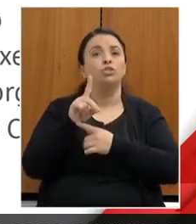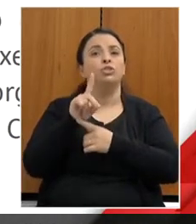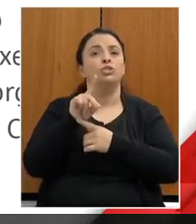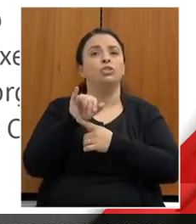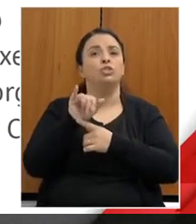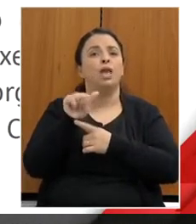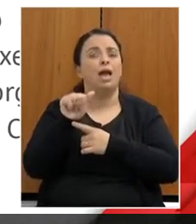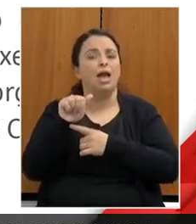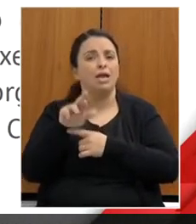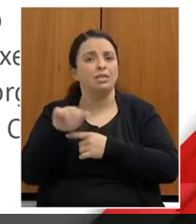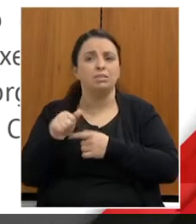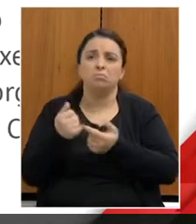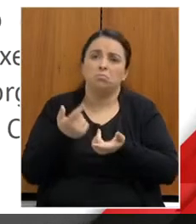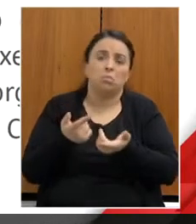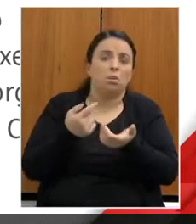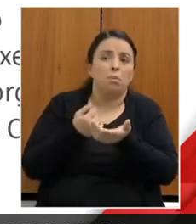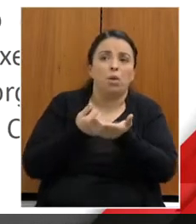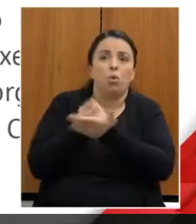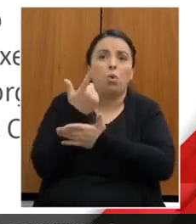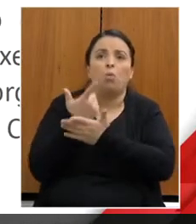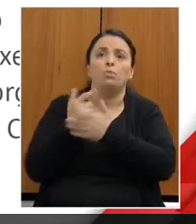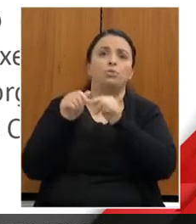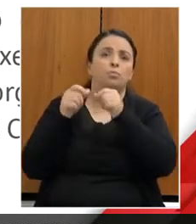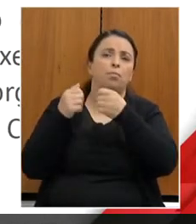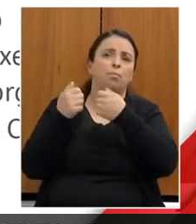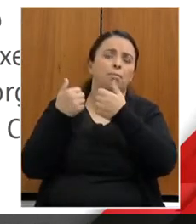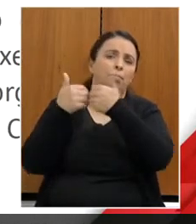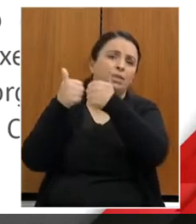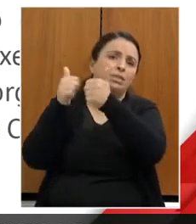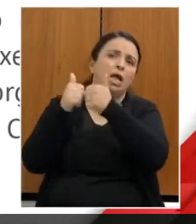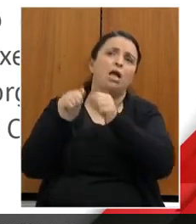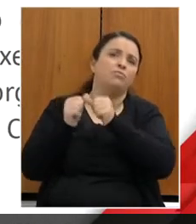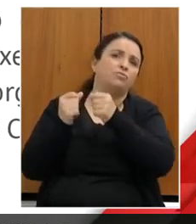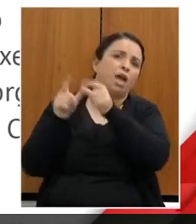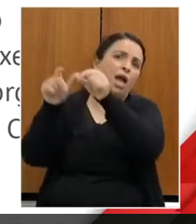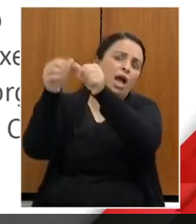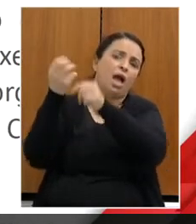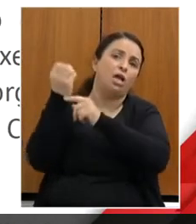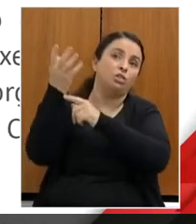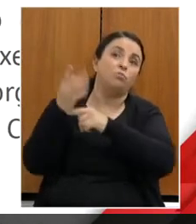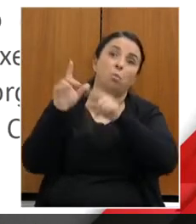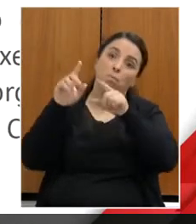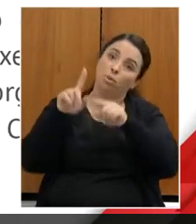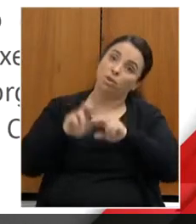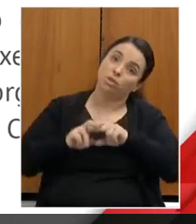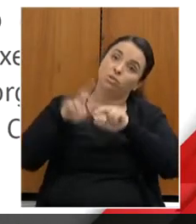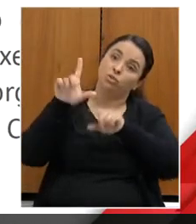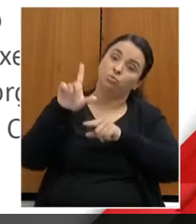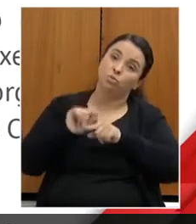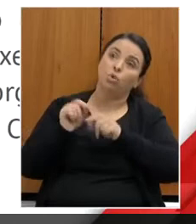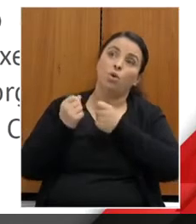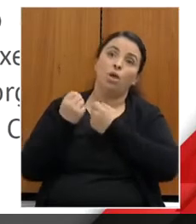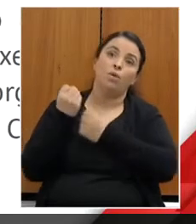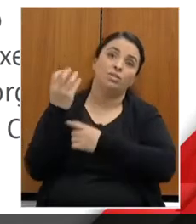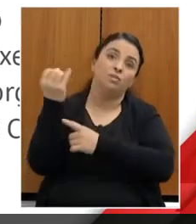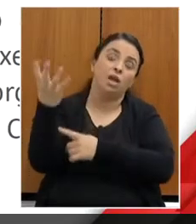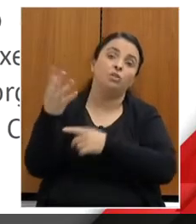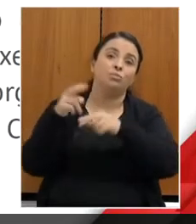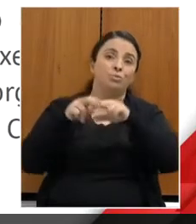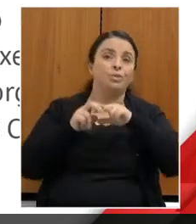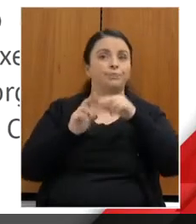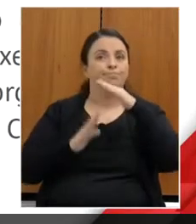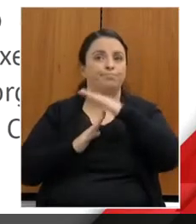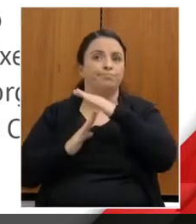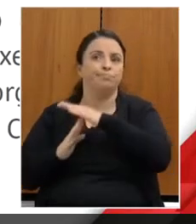devido a poucas viagens. Pandemia. Reduzimos as viagens por causa das limitações